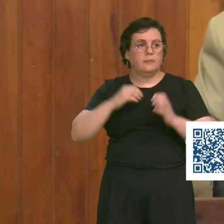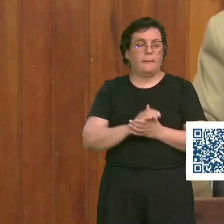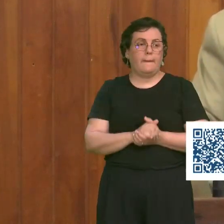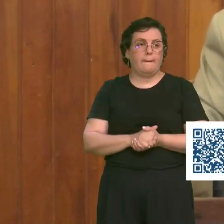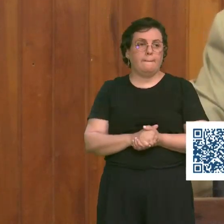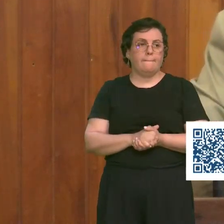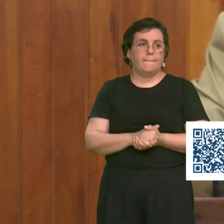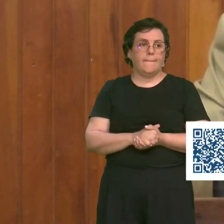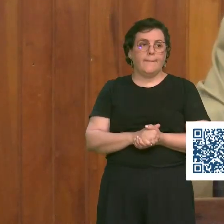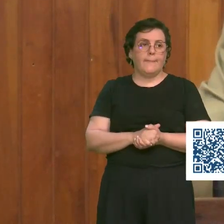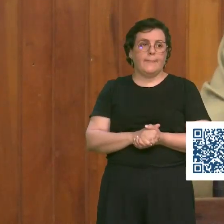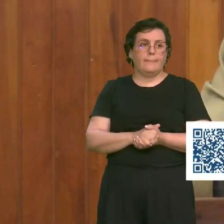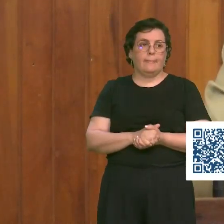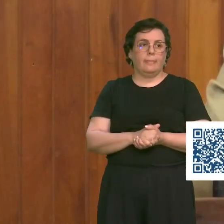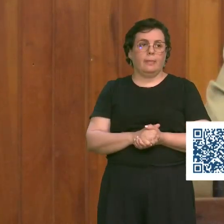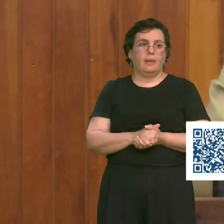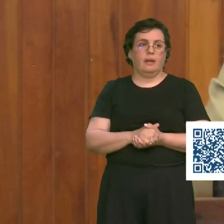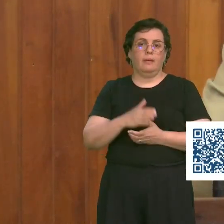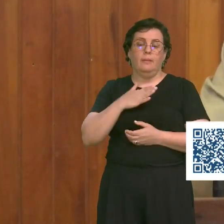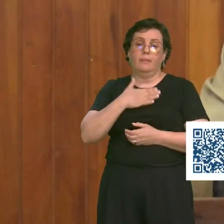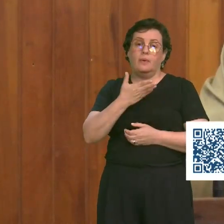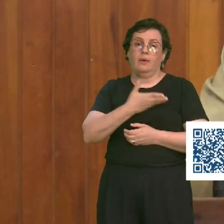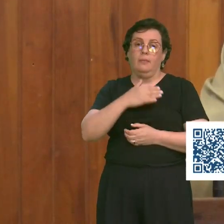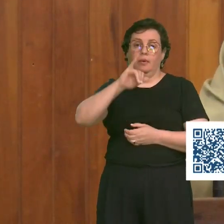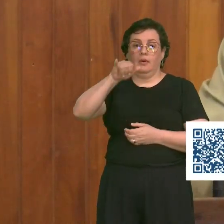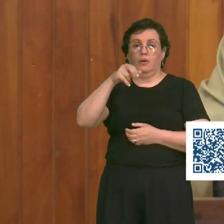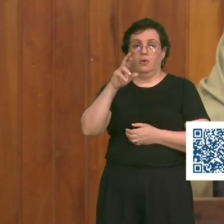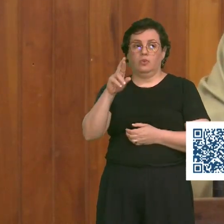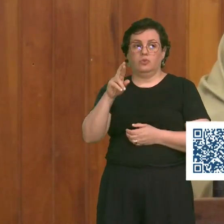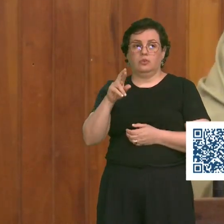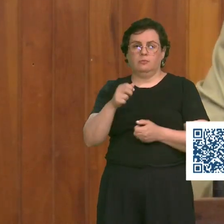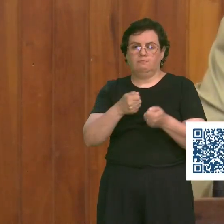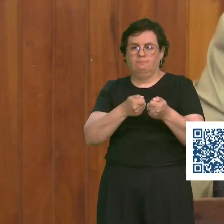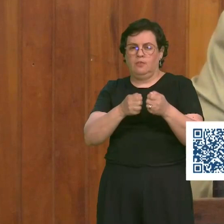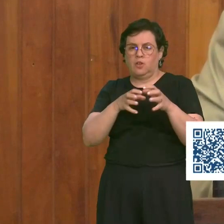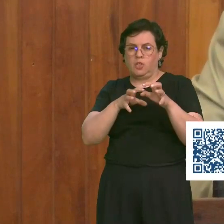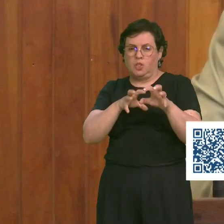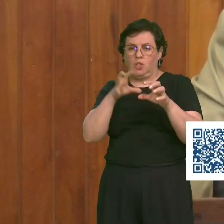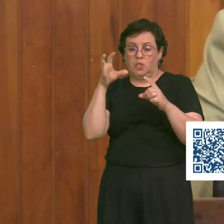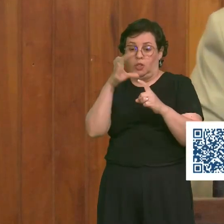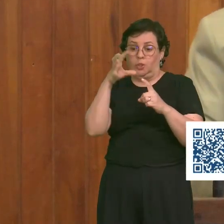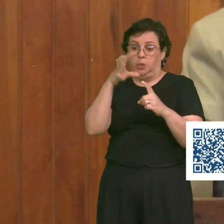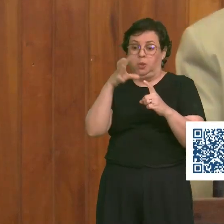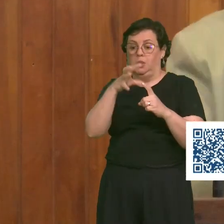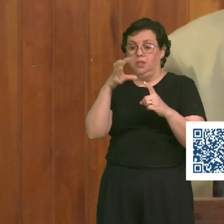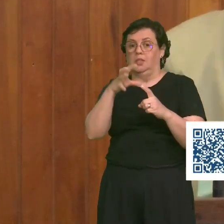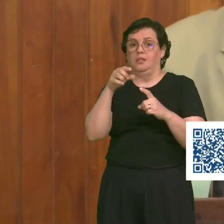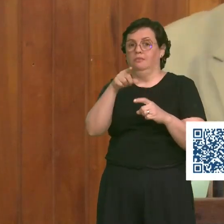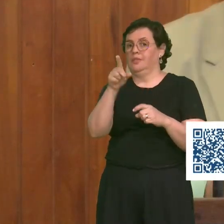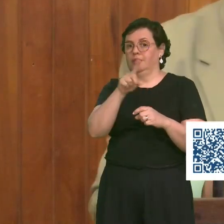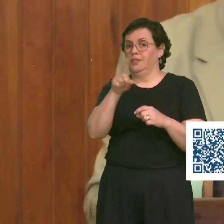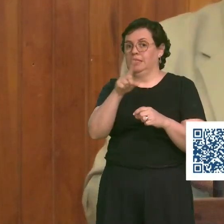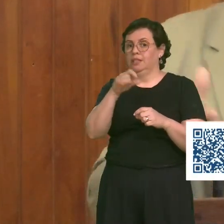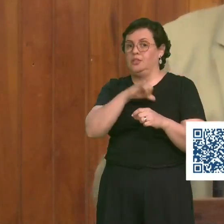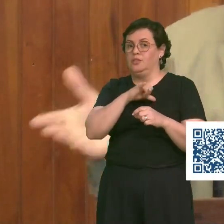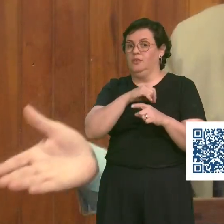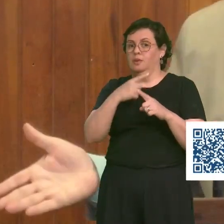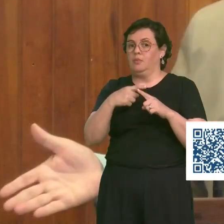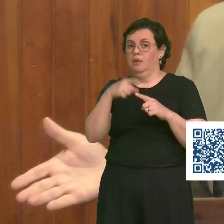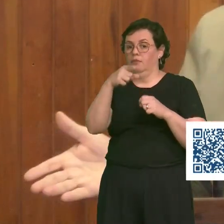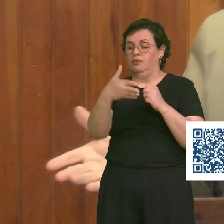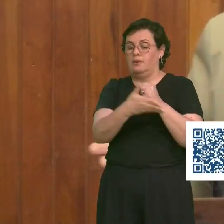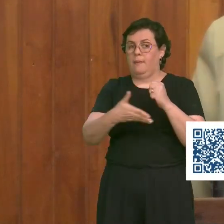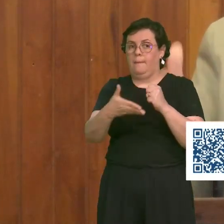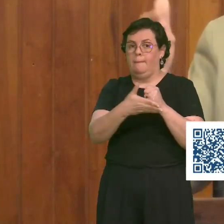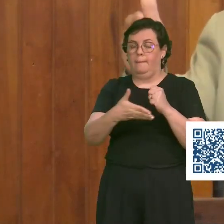com relação Meu Amigo Pedro Júnior com relação a pressão vossa excelência não vai sofrer vossa excelência com muita competência